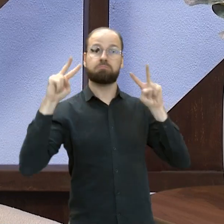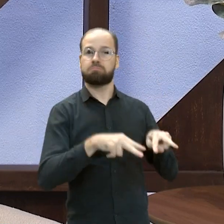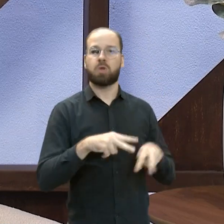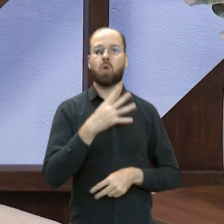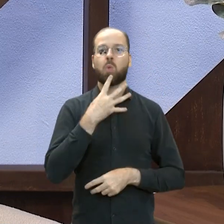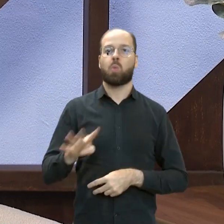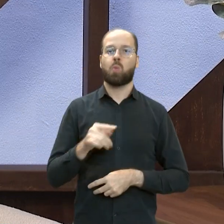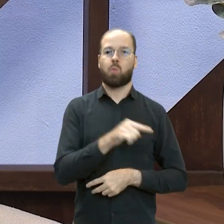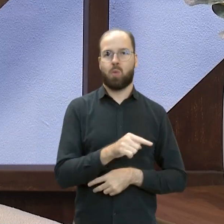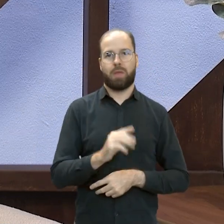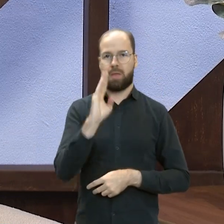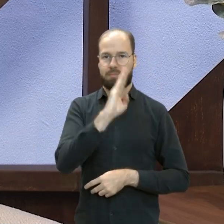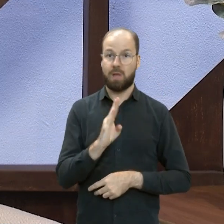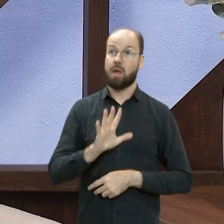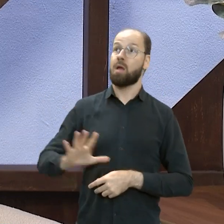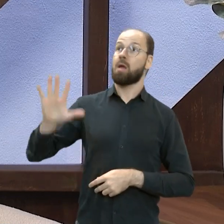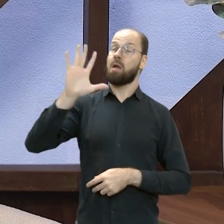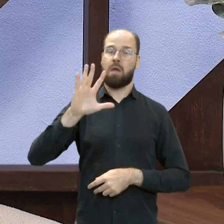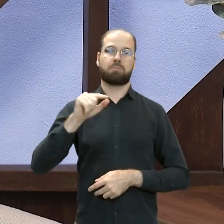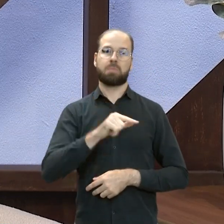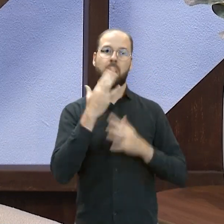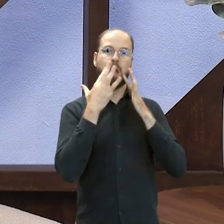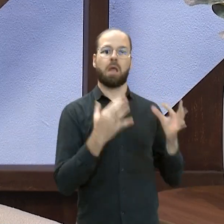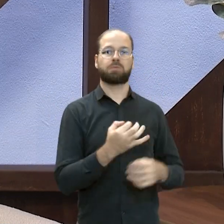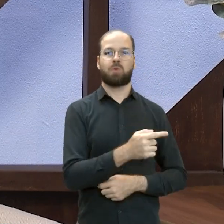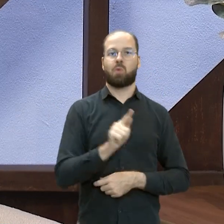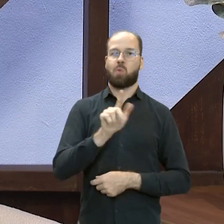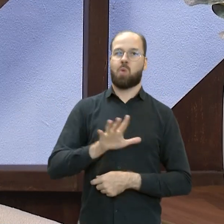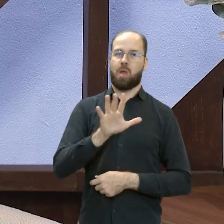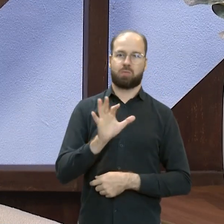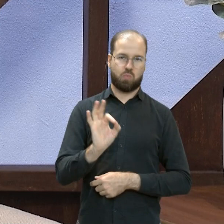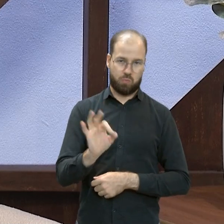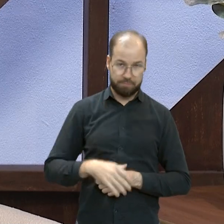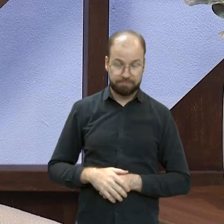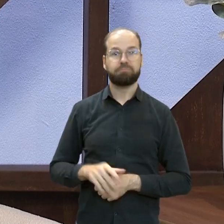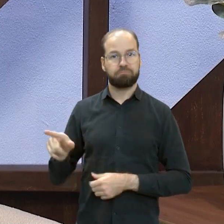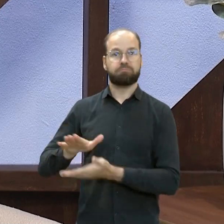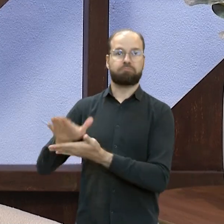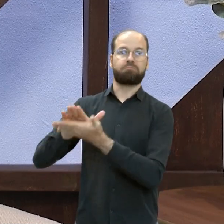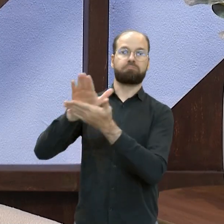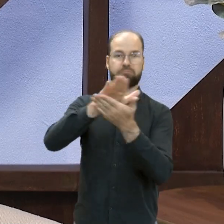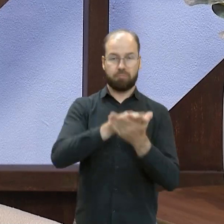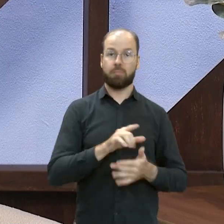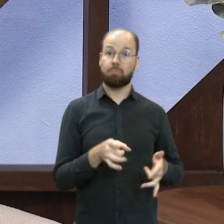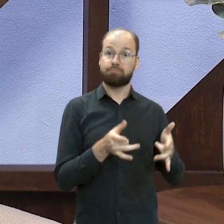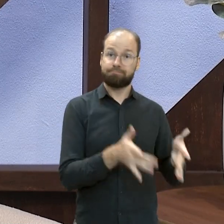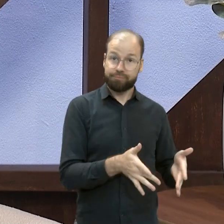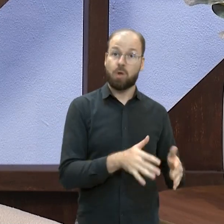Então, ela teve essas publicações, inclusive quando ela saiu, né, ela deixou o Goiás